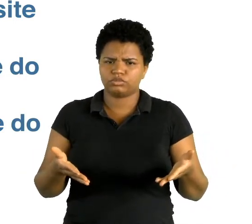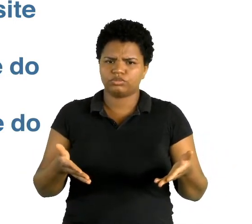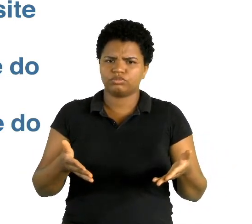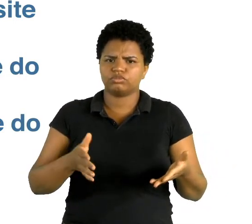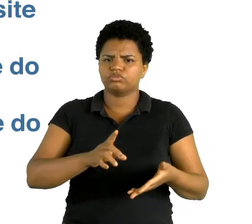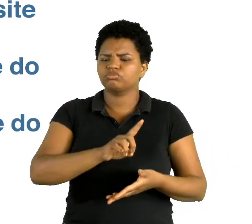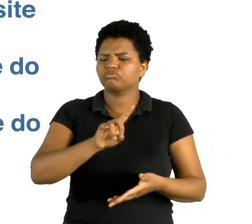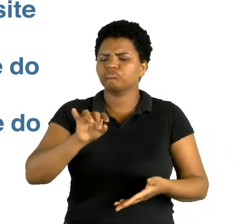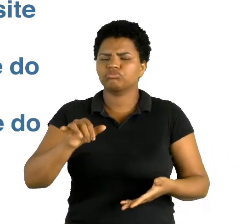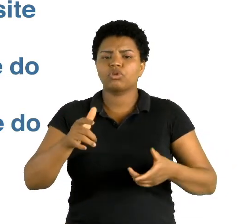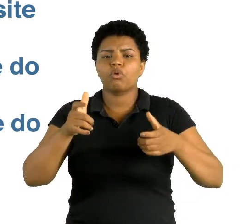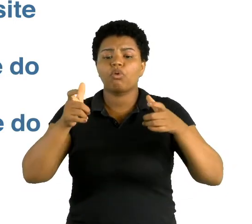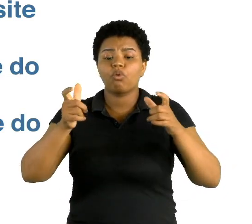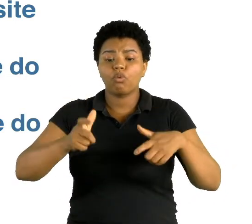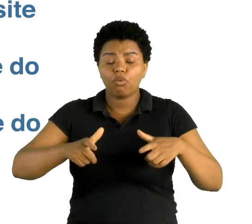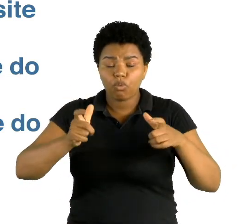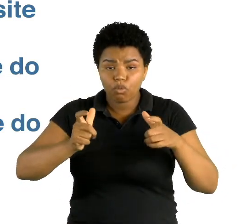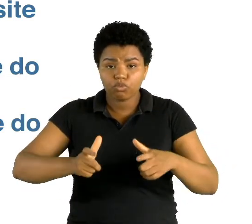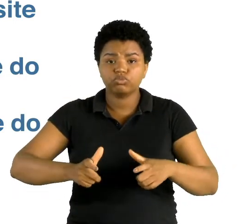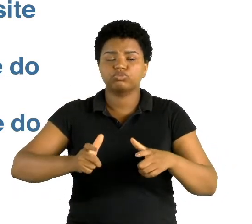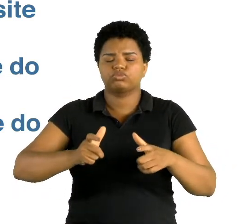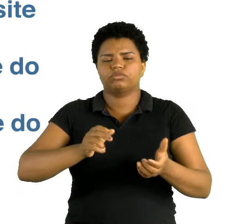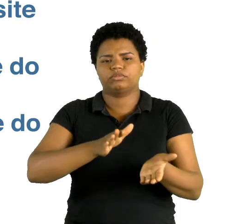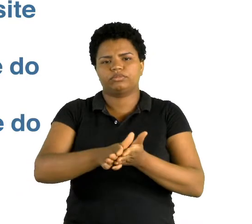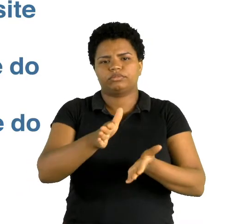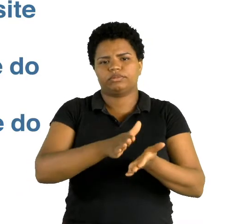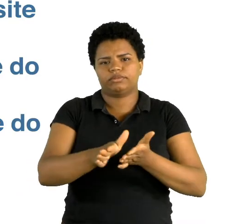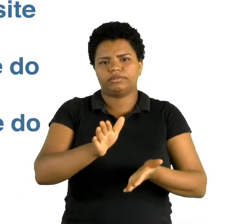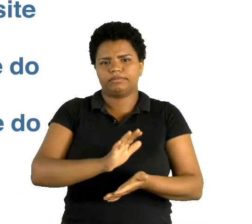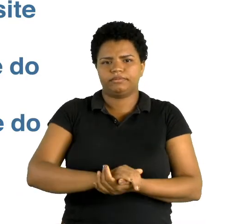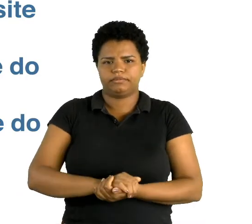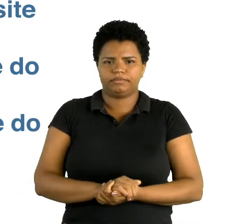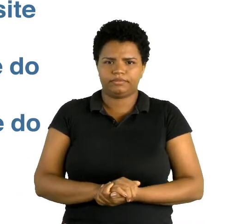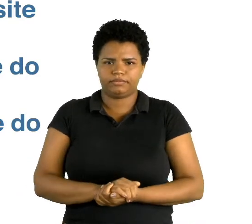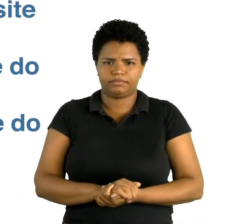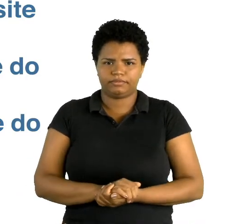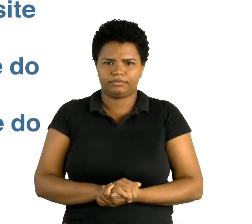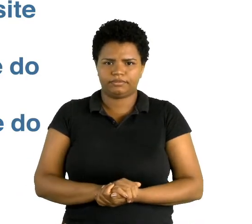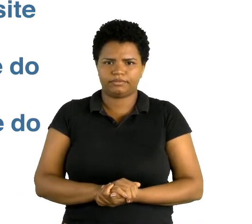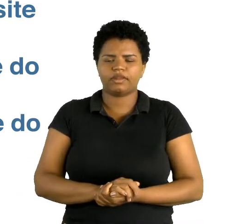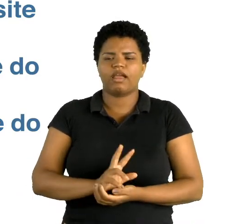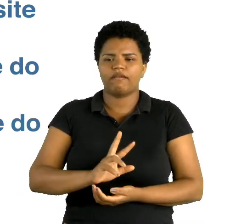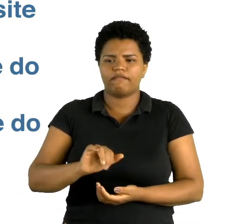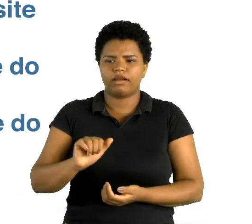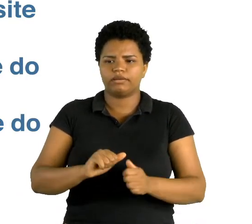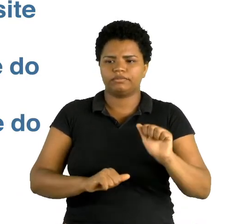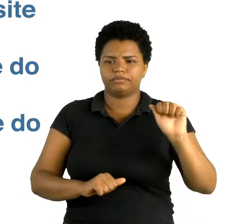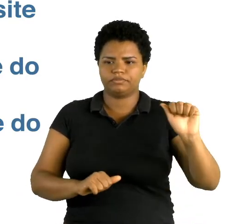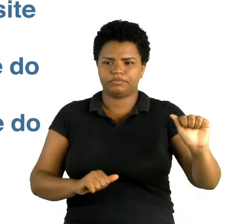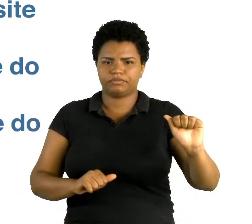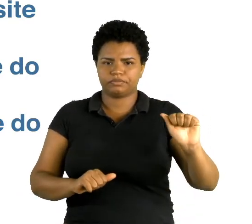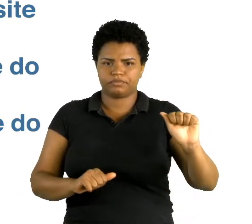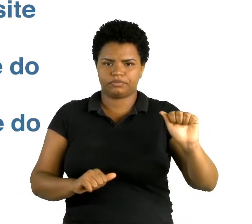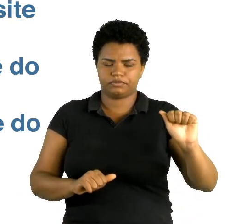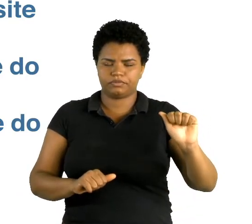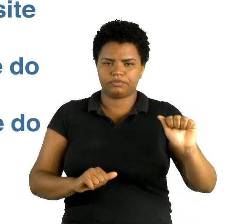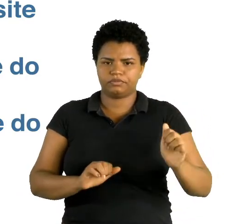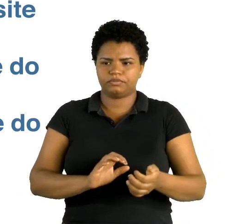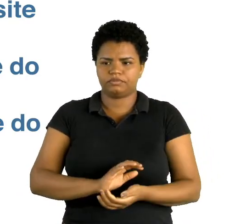publicado e onde ele foi publicado? Então a gente vai ler as opções. Primeira